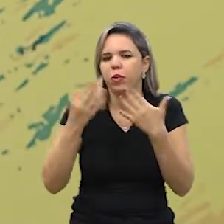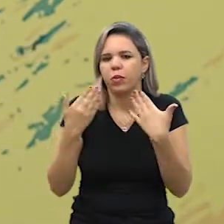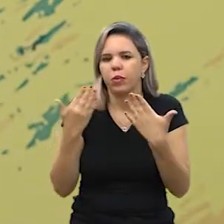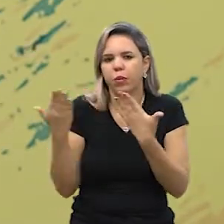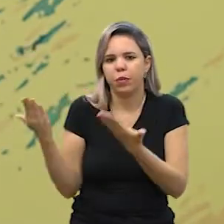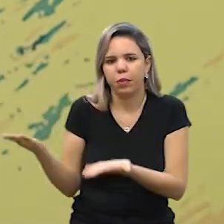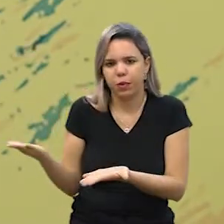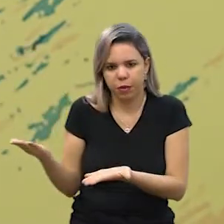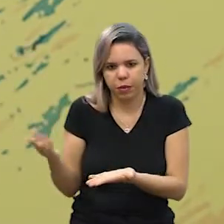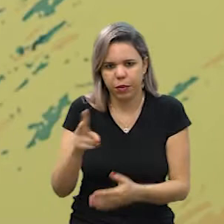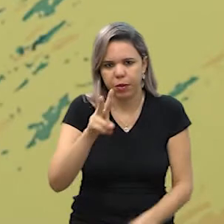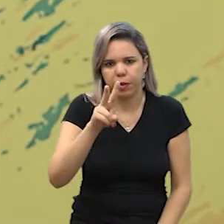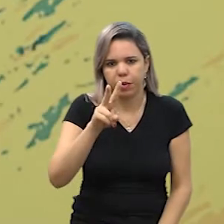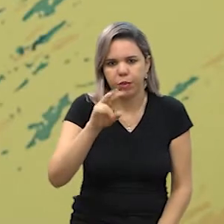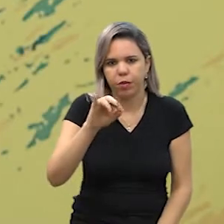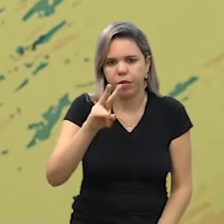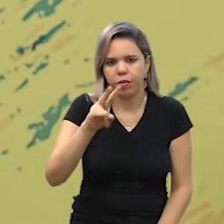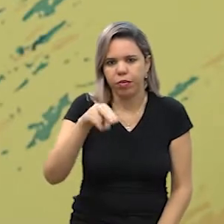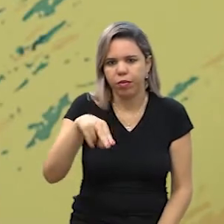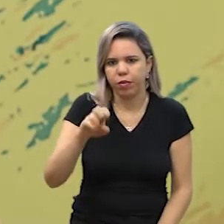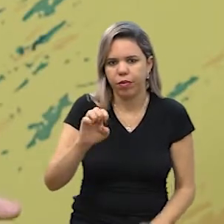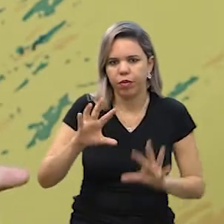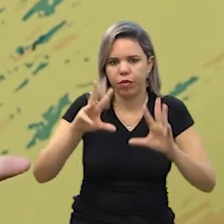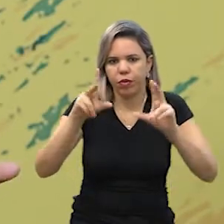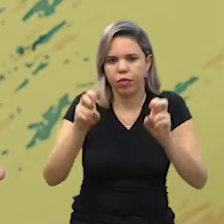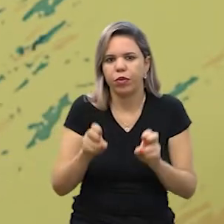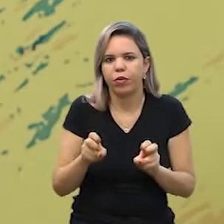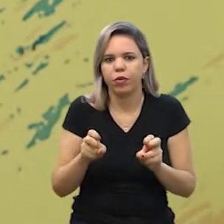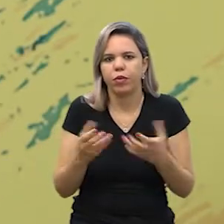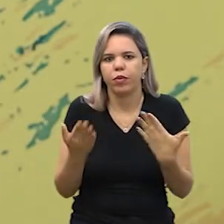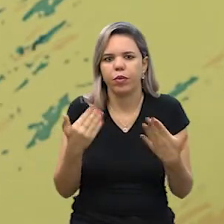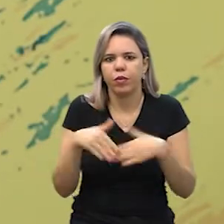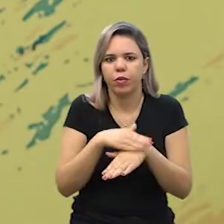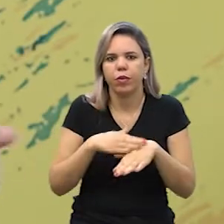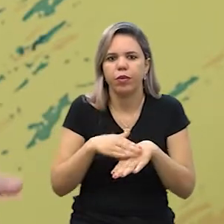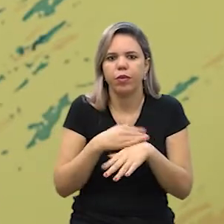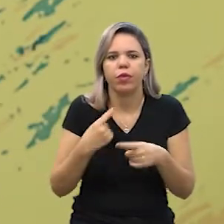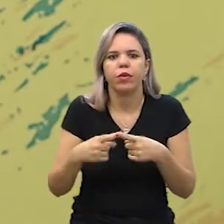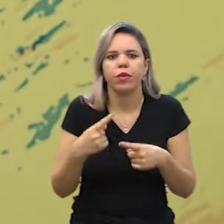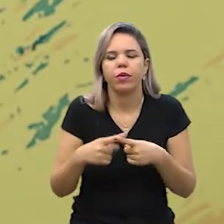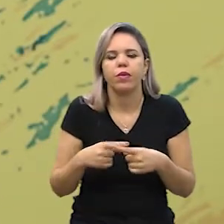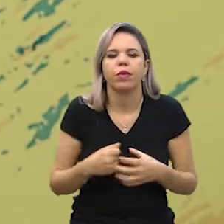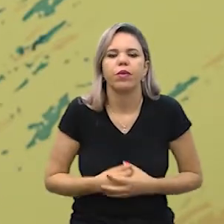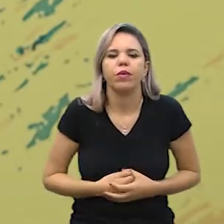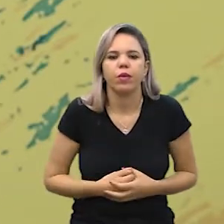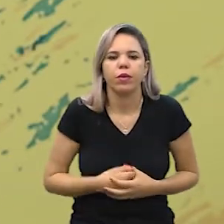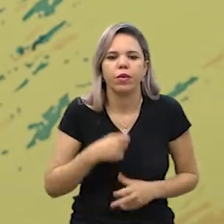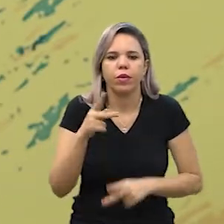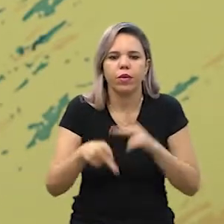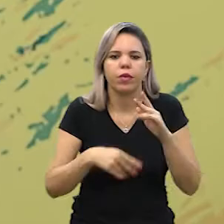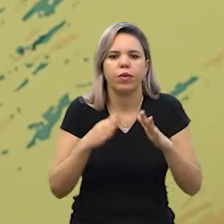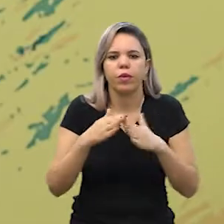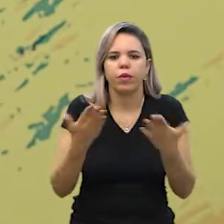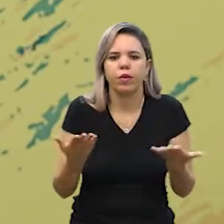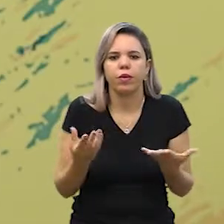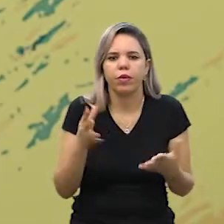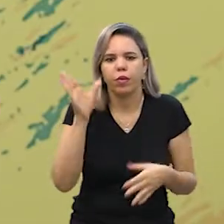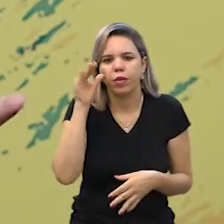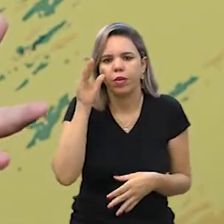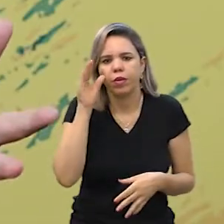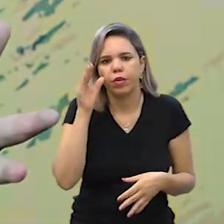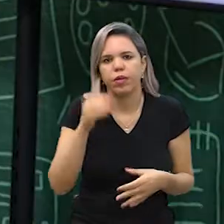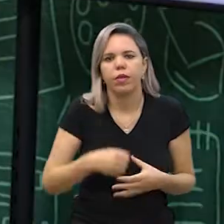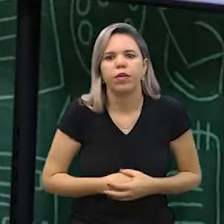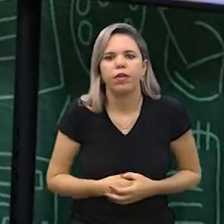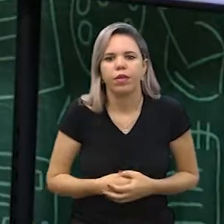bater um papo com a Viviane Moreno, que sabe tudo a respeito deste assunto, porque certamente, né, o pessoal de casa está muito curioso,